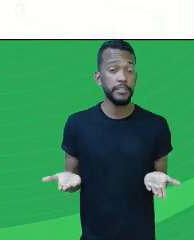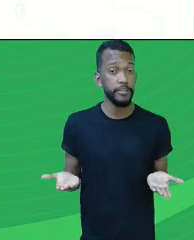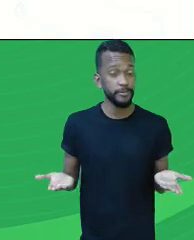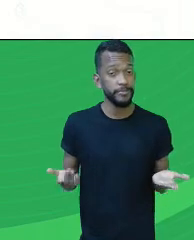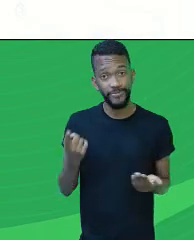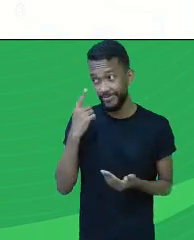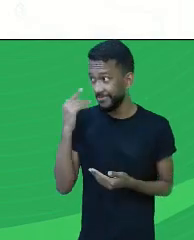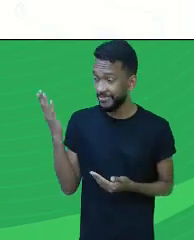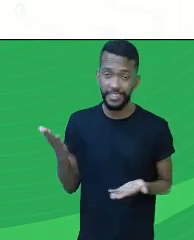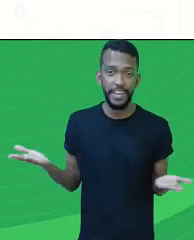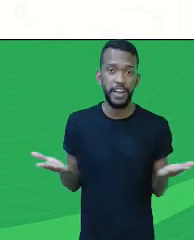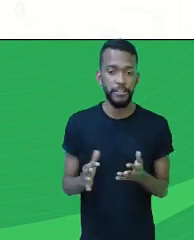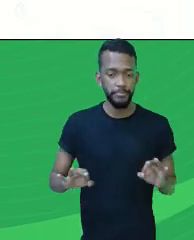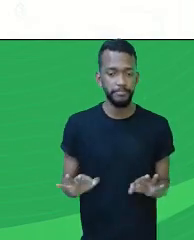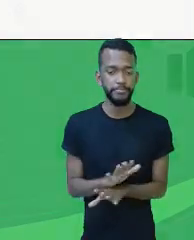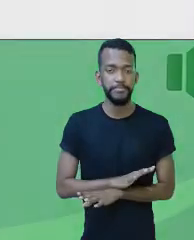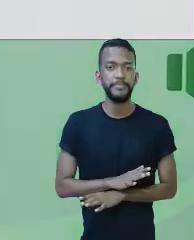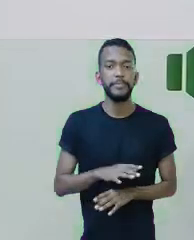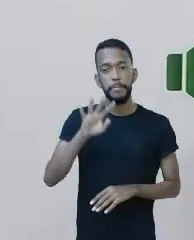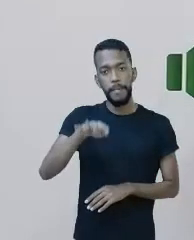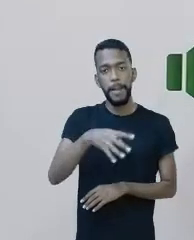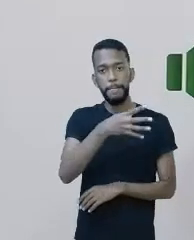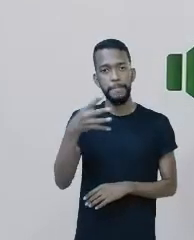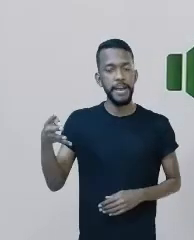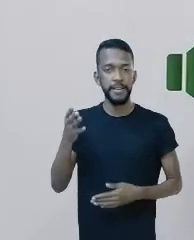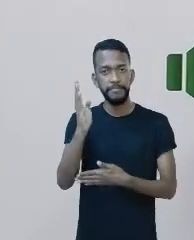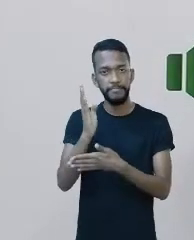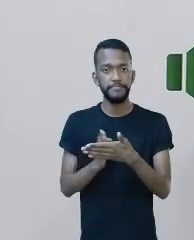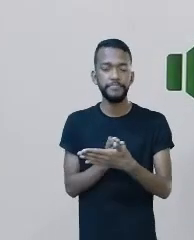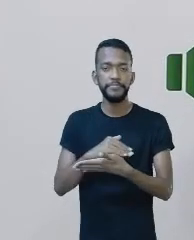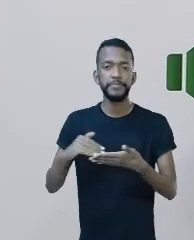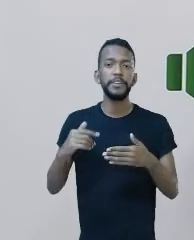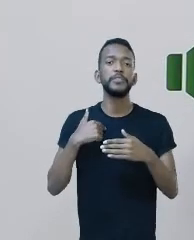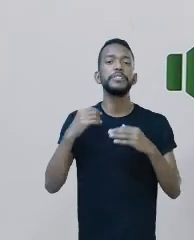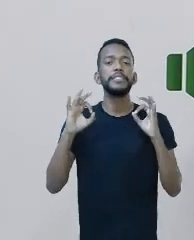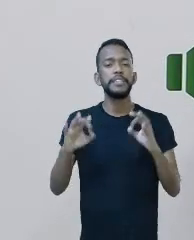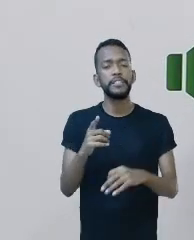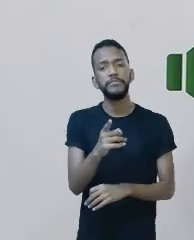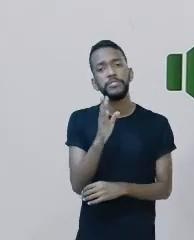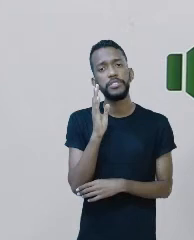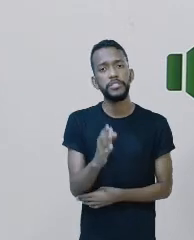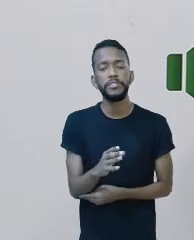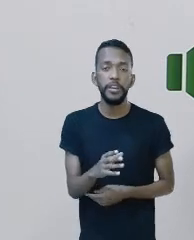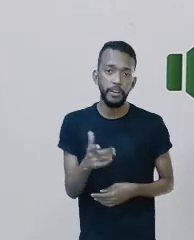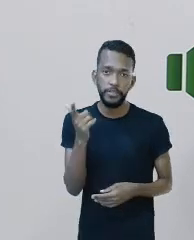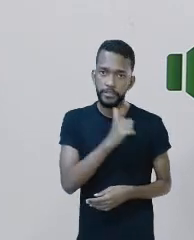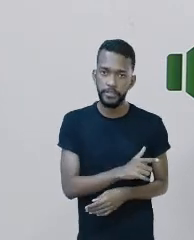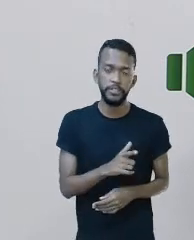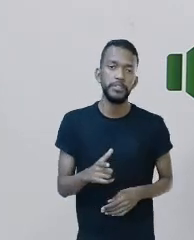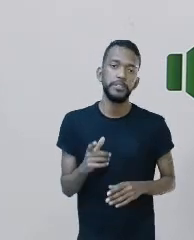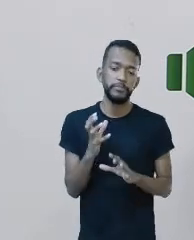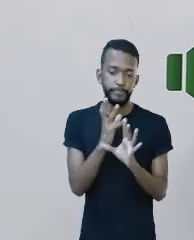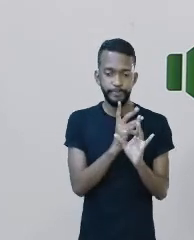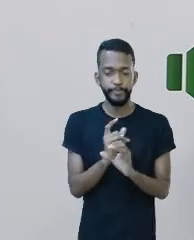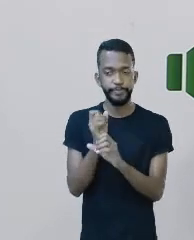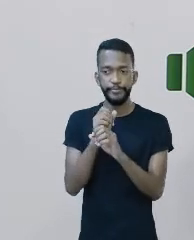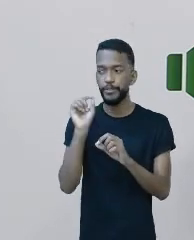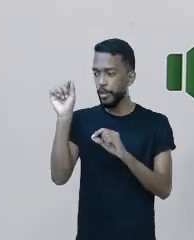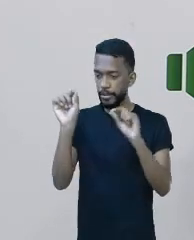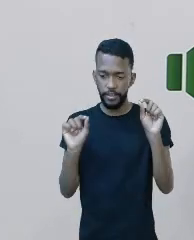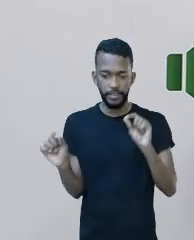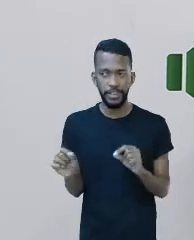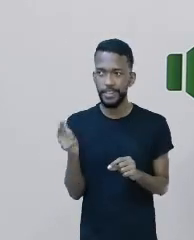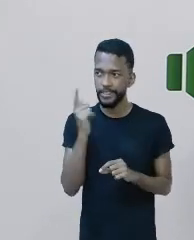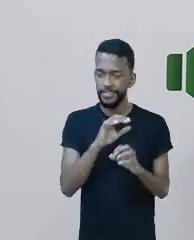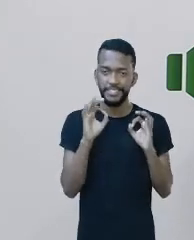Então, olha aí, fechamos a nossa cartela de bingo e eu tenho certeza que você conseguiu montar todos os